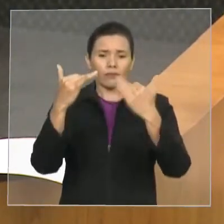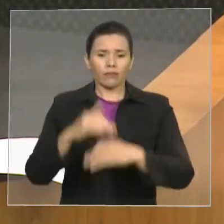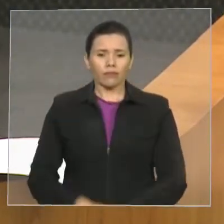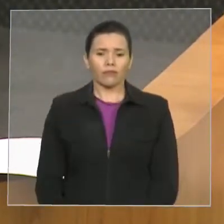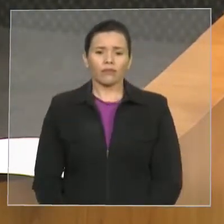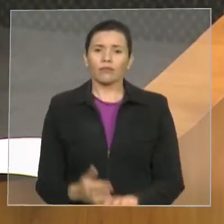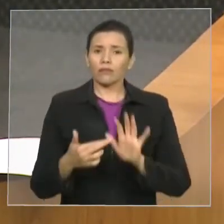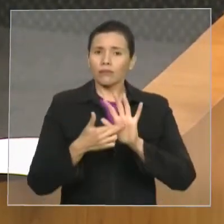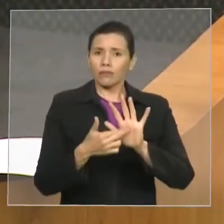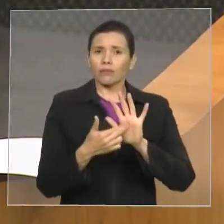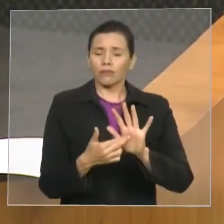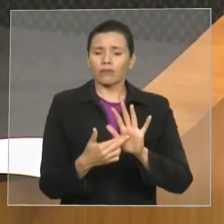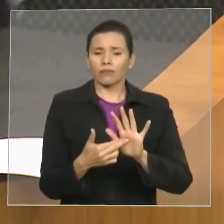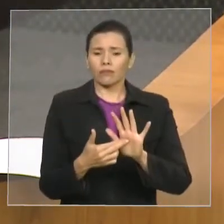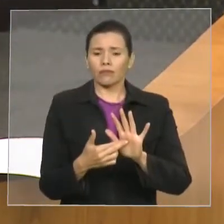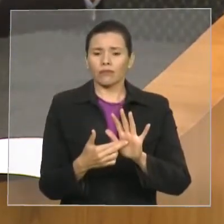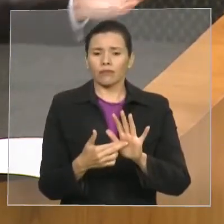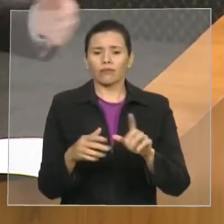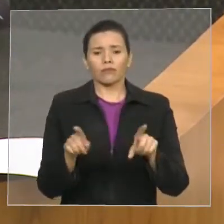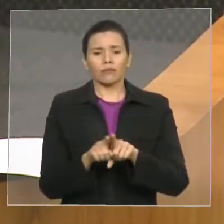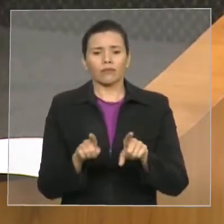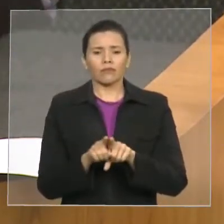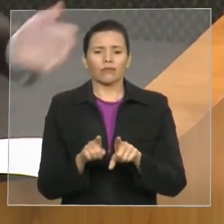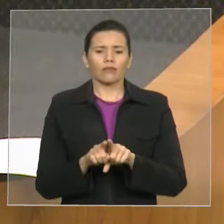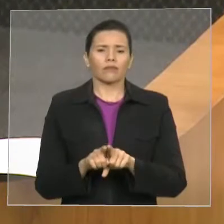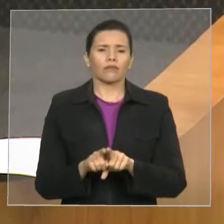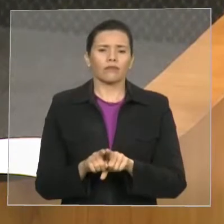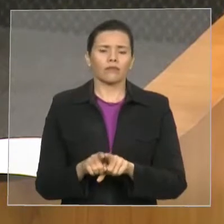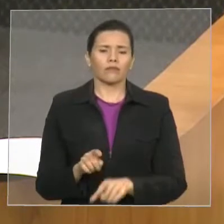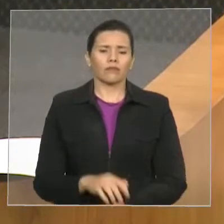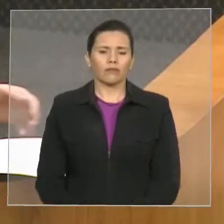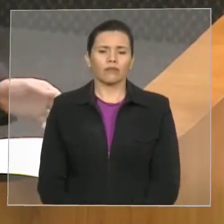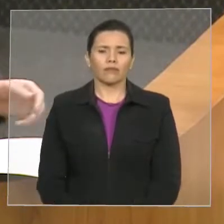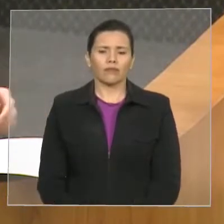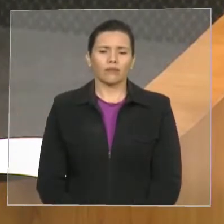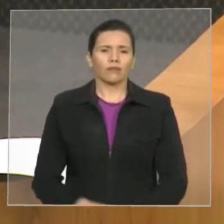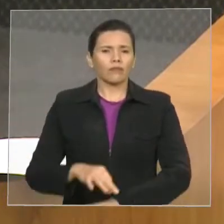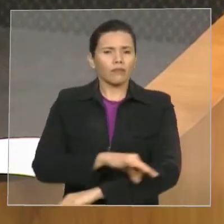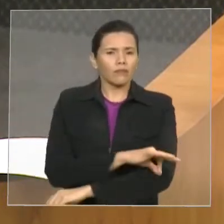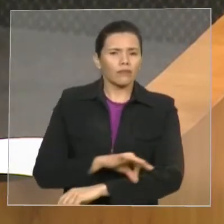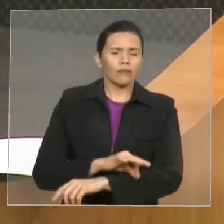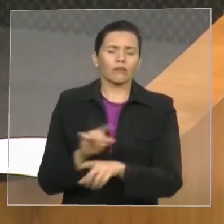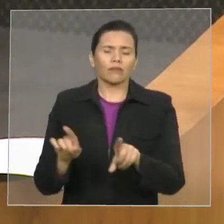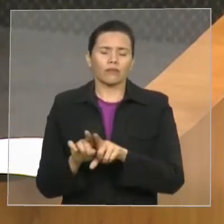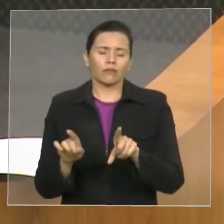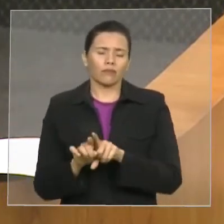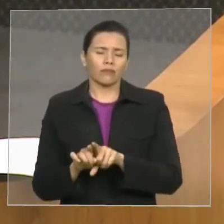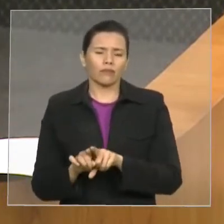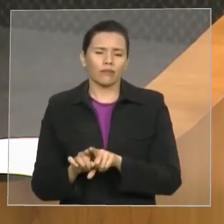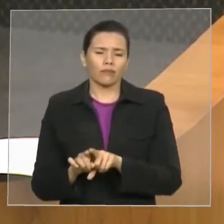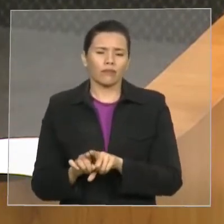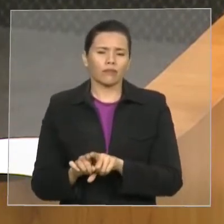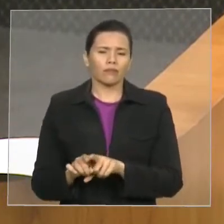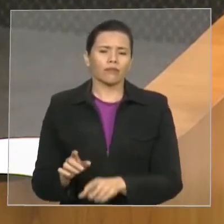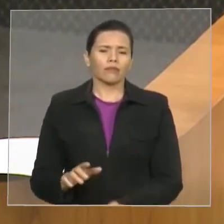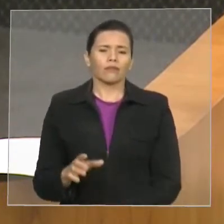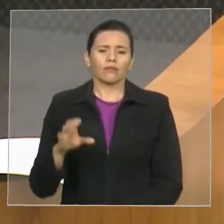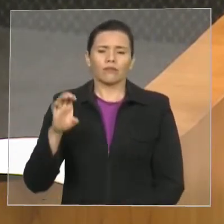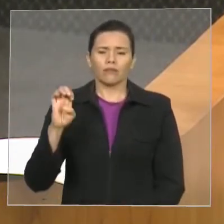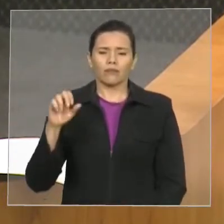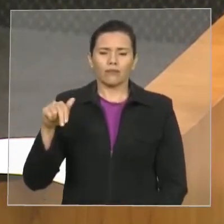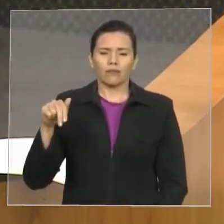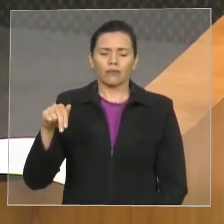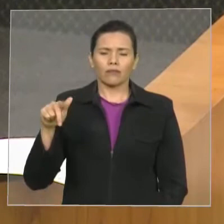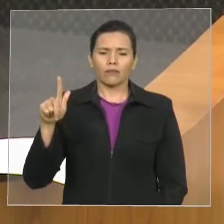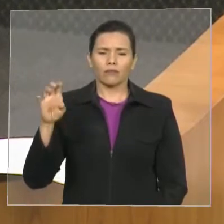o representante que seja da área de engenharia, por exemplo, ou de arquitetura, que poderia discutir benefícios da aplicação